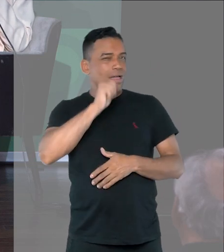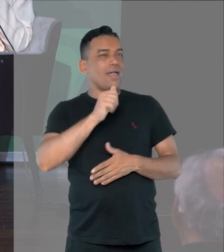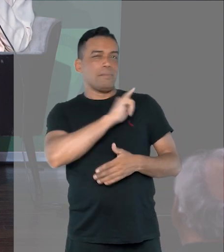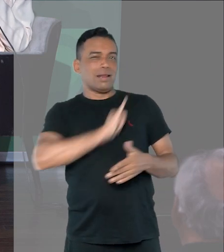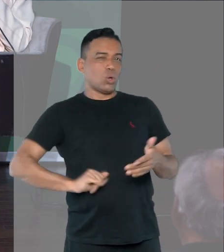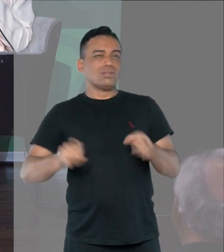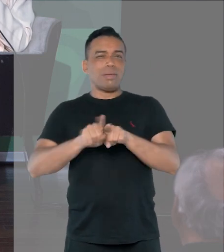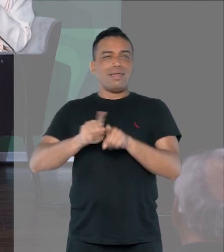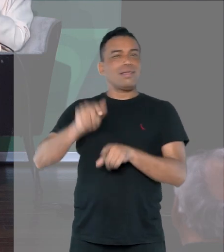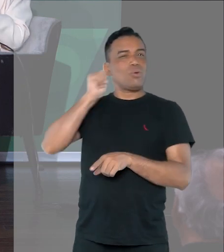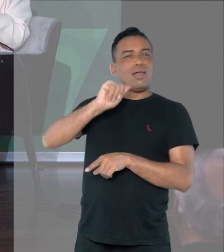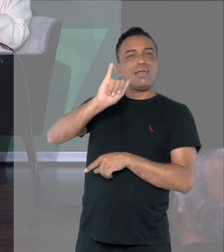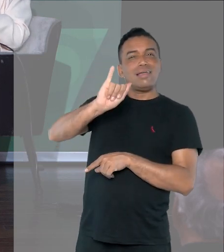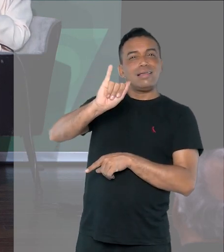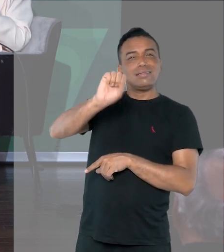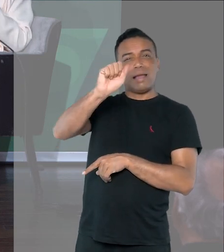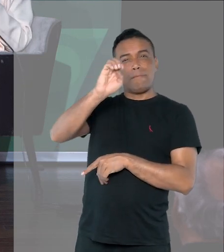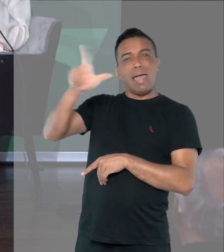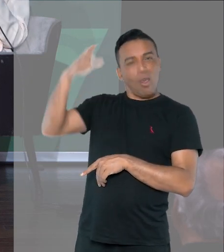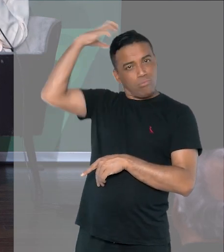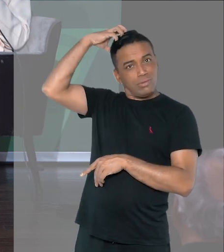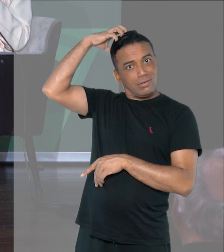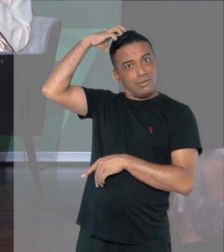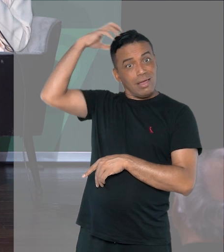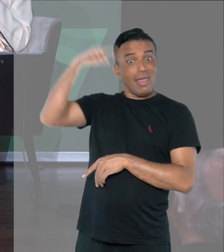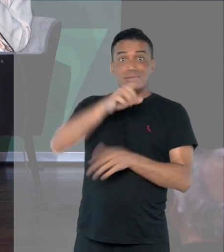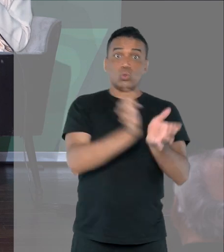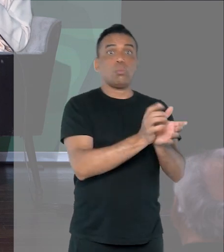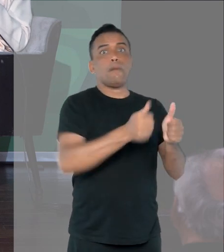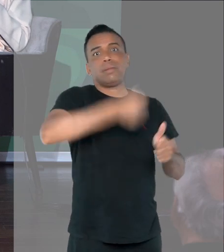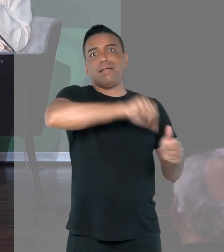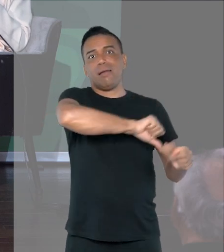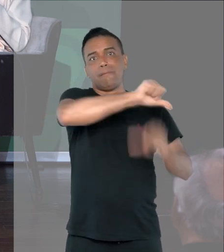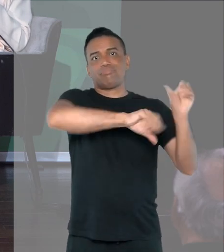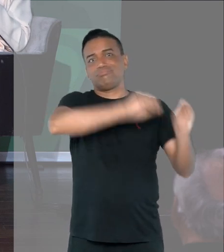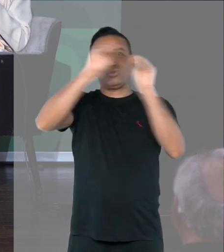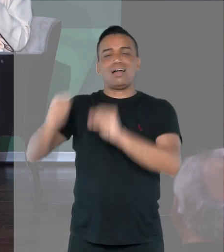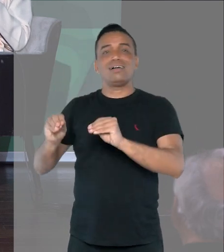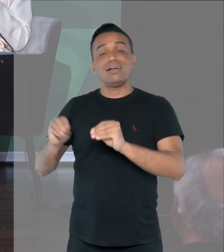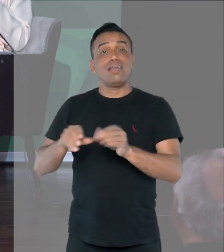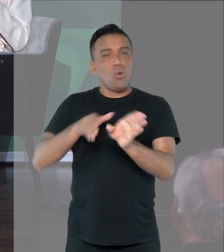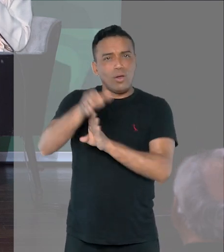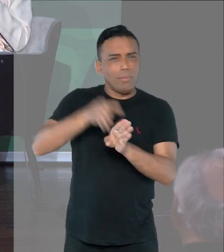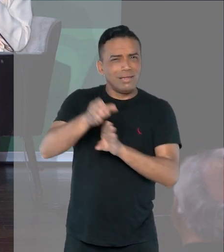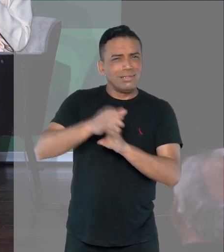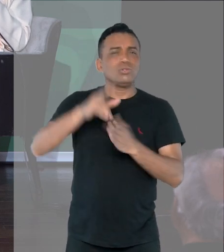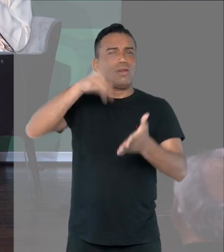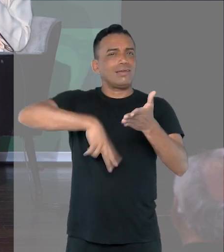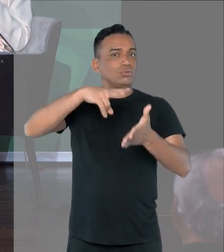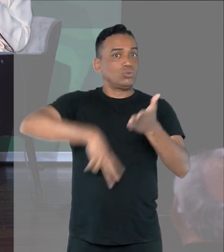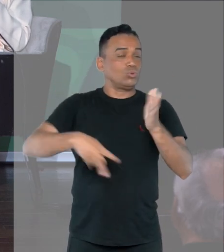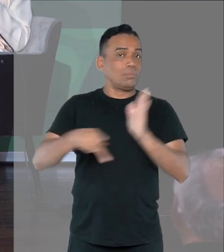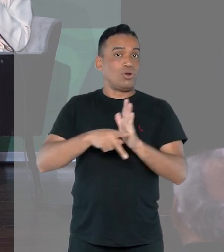primeiros a mudar de lugar. É impressionante, eu recomendo a todos sempre a leitura do último volume